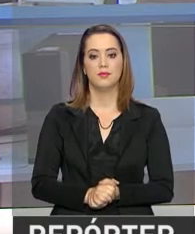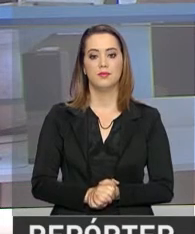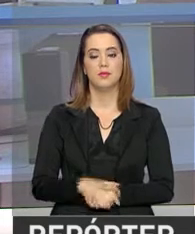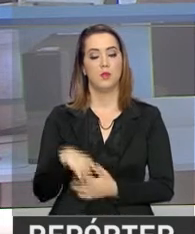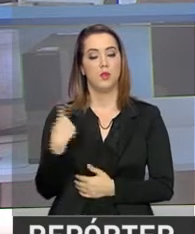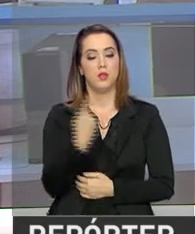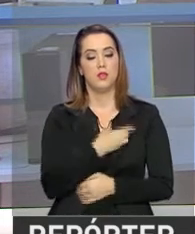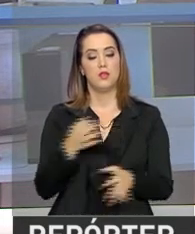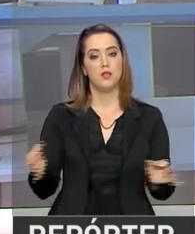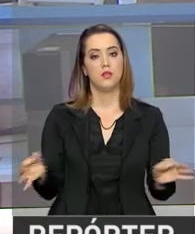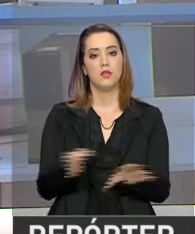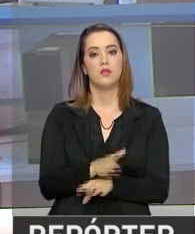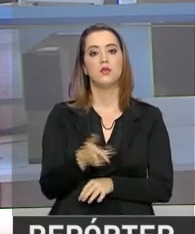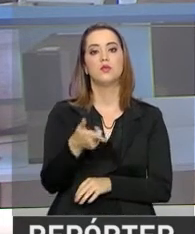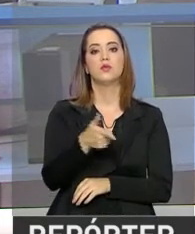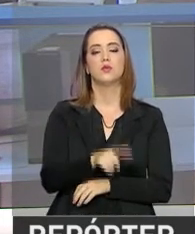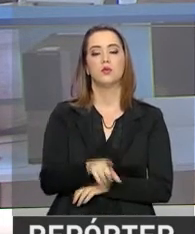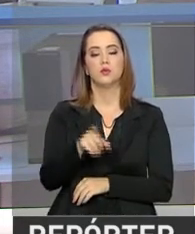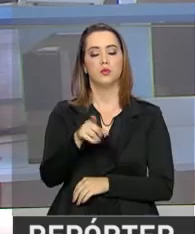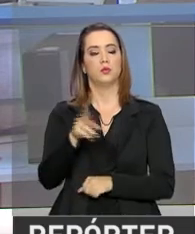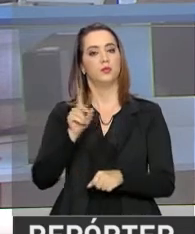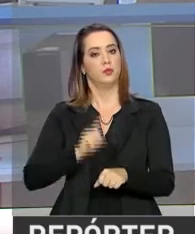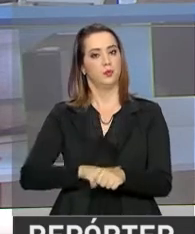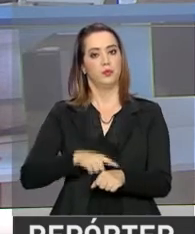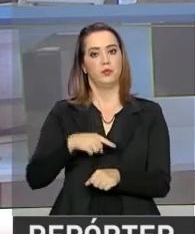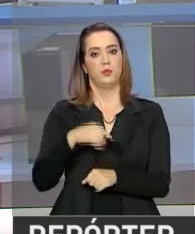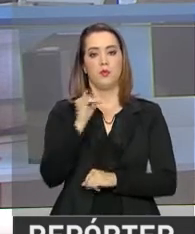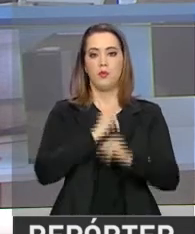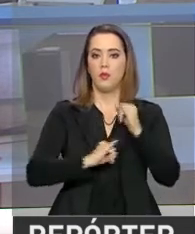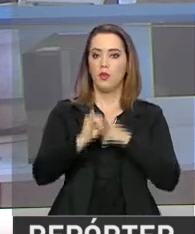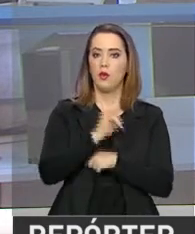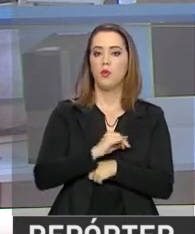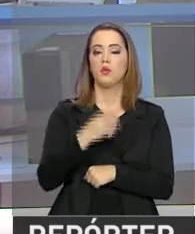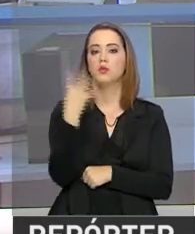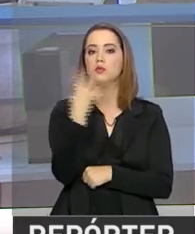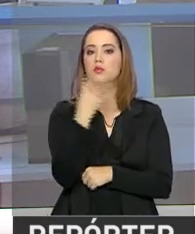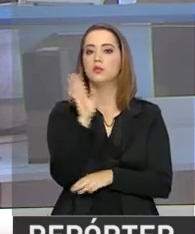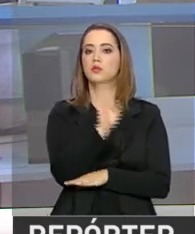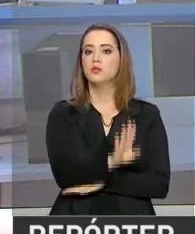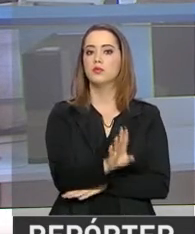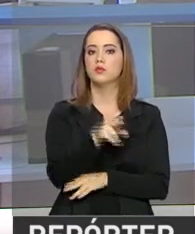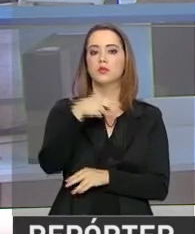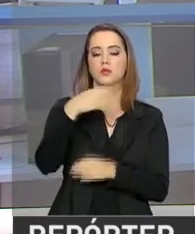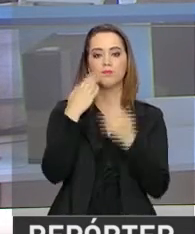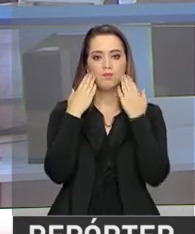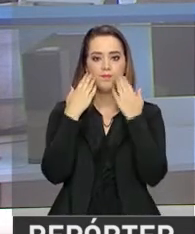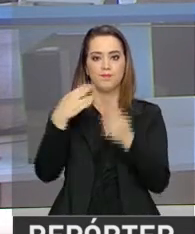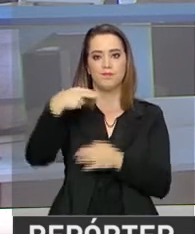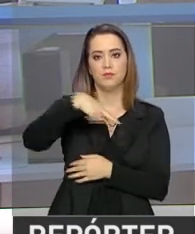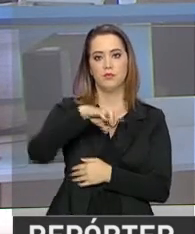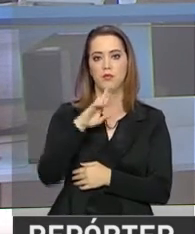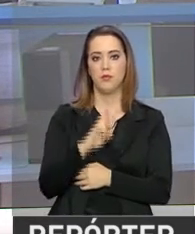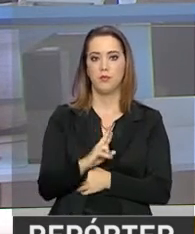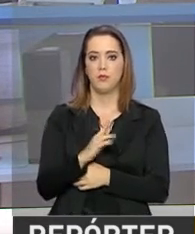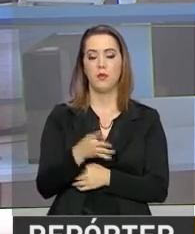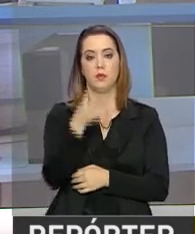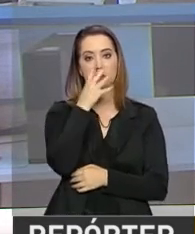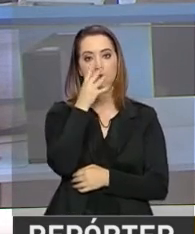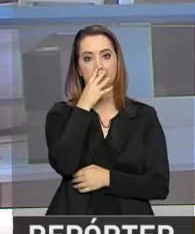E nós ficamos por aqui. Voltamos a qualquer momento com outras informações ou às 4 da tarde na próxima edição do Repórter